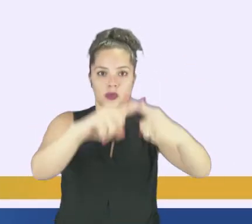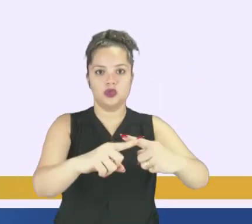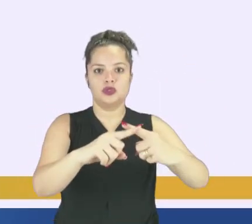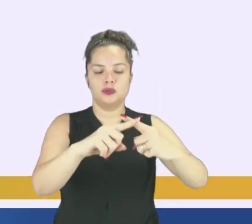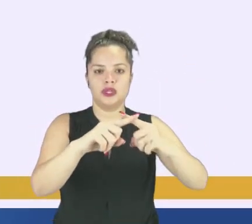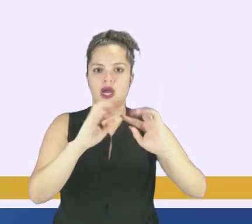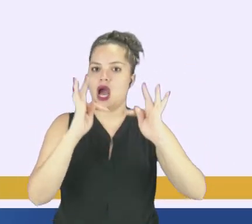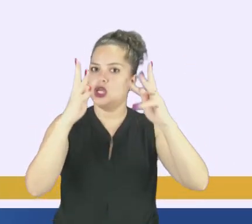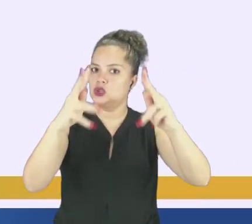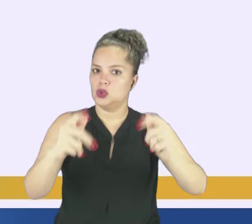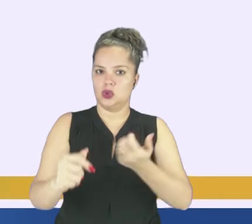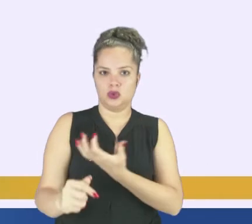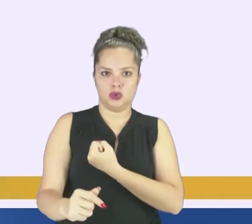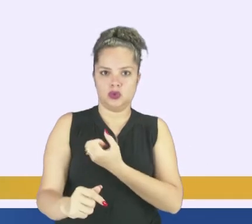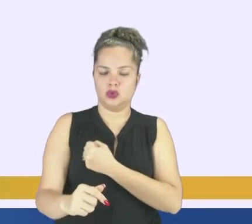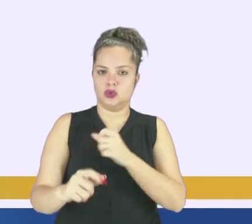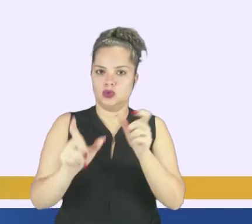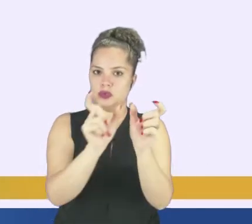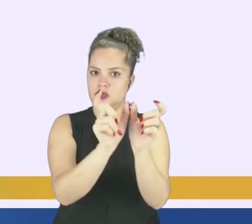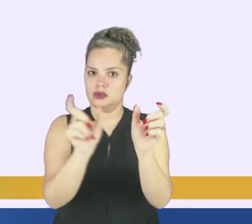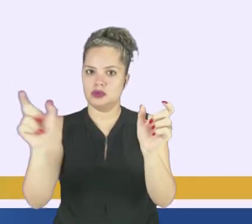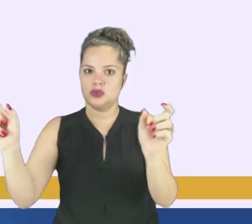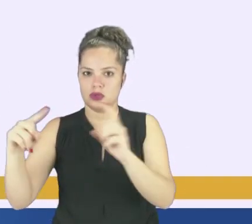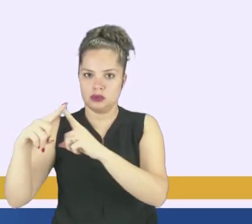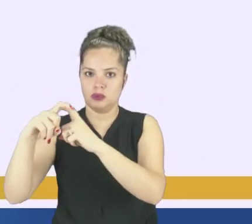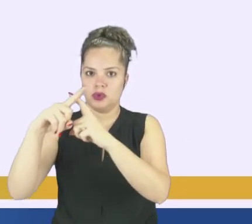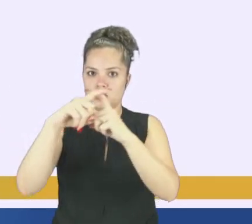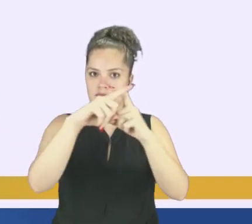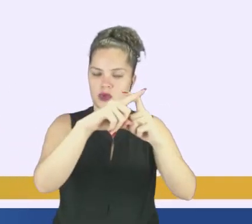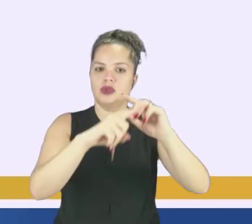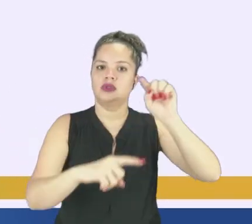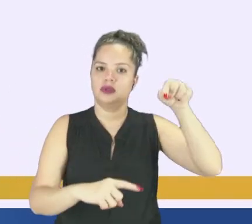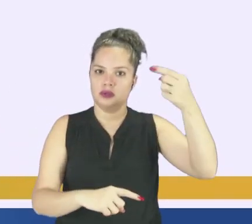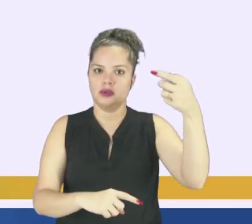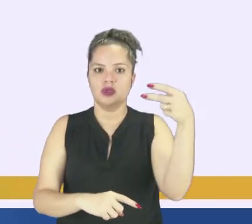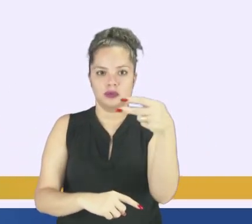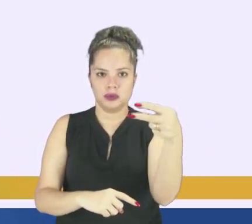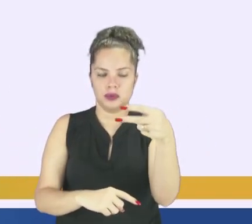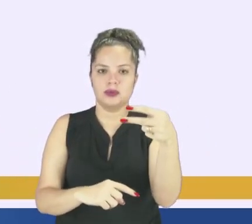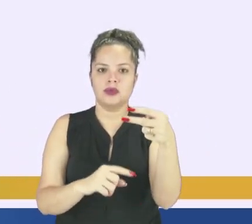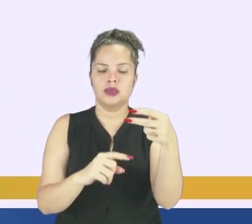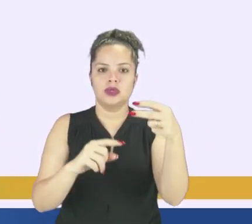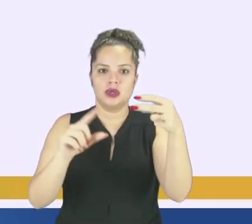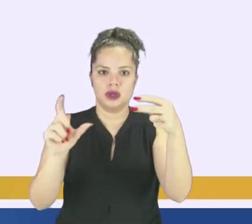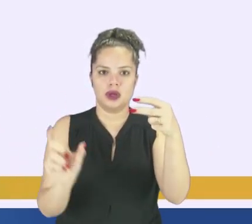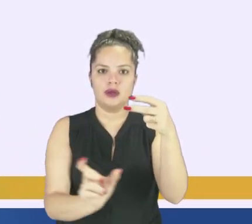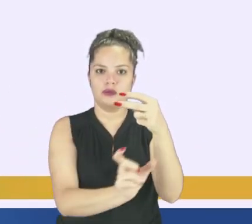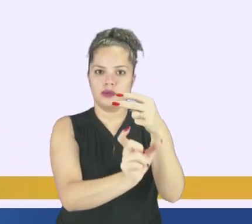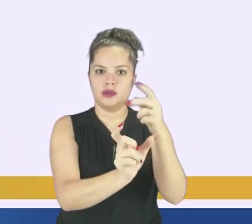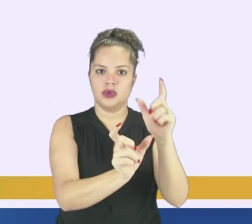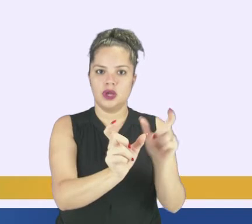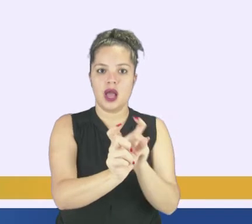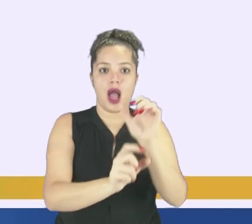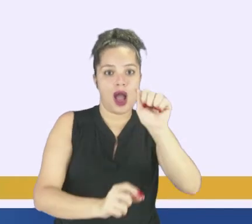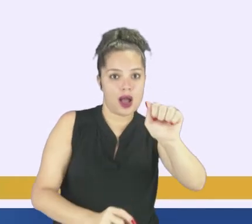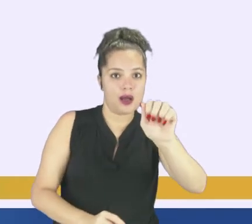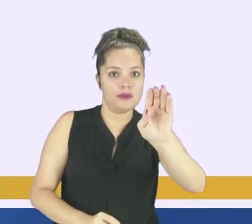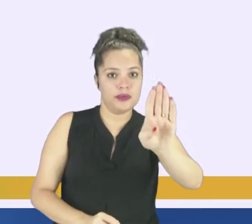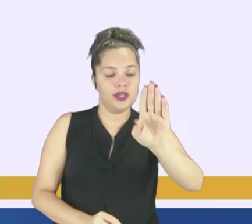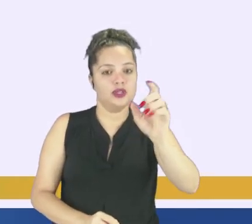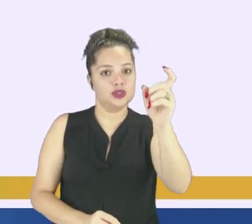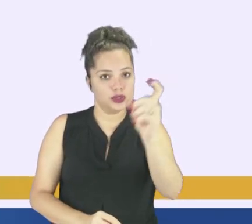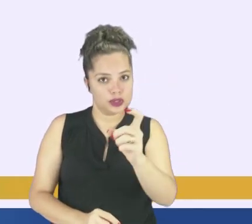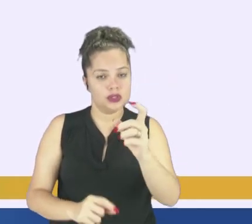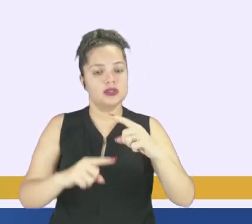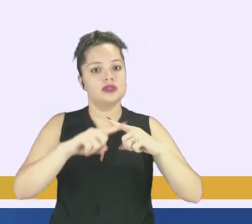todos os termos do segundo polinômio. De igual modo, vai proceder com o segundo termo do primeiro polinômio, que é a b de x, e multiplicar